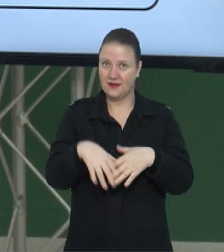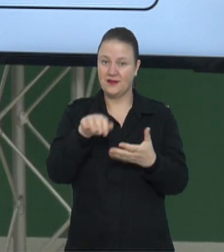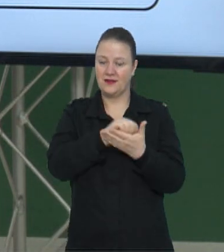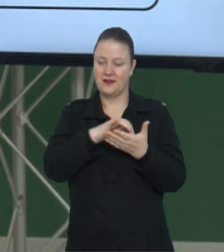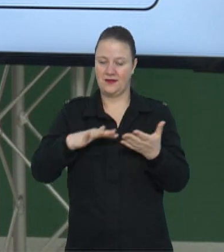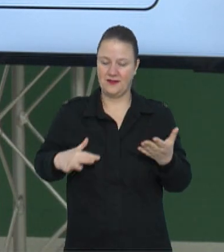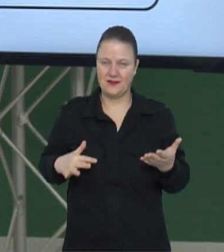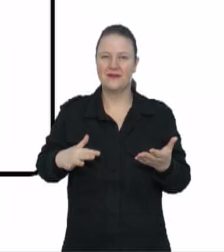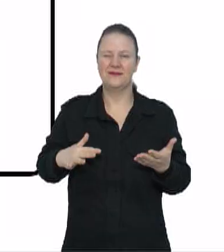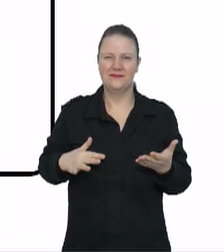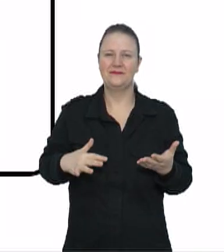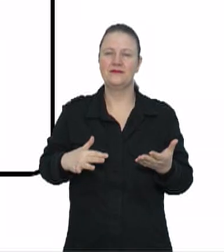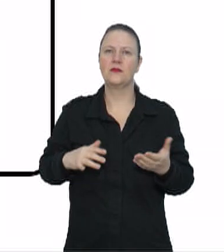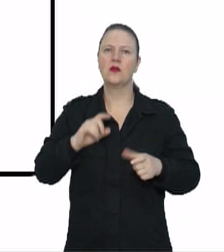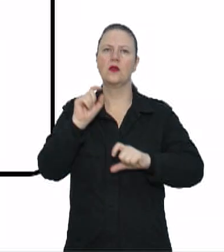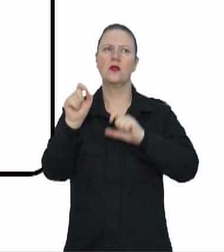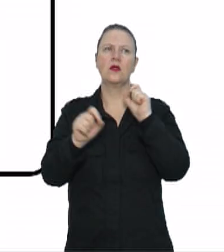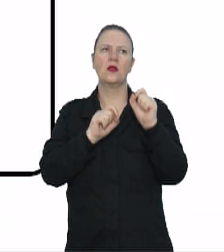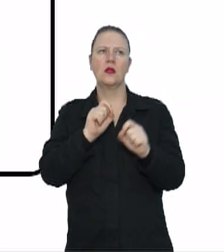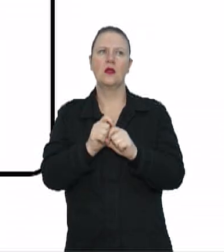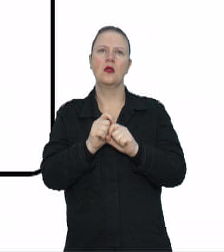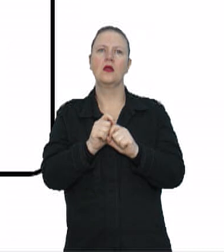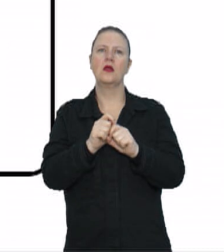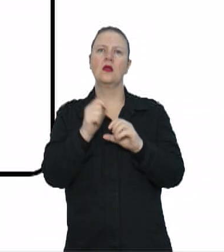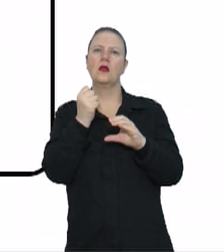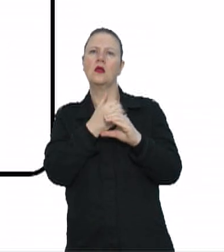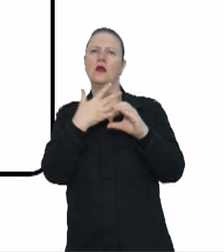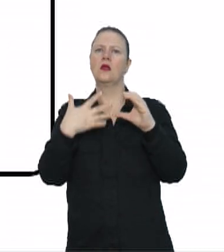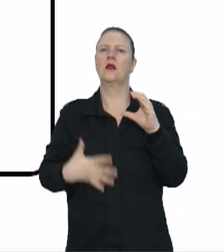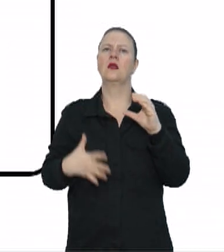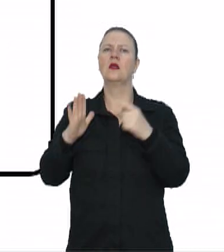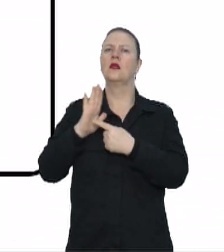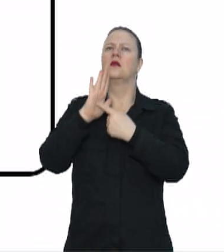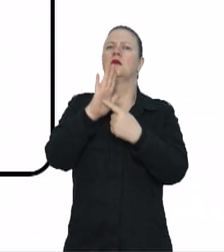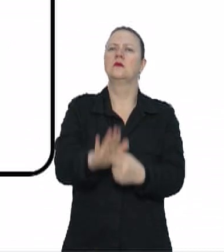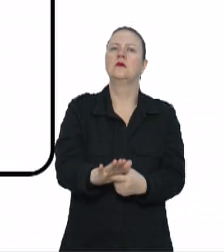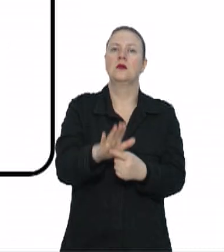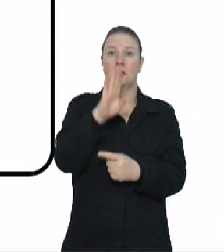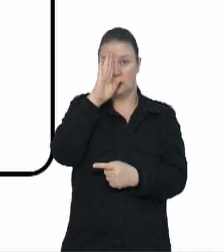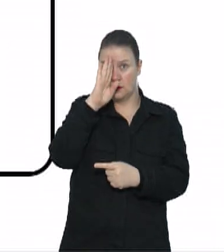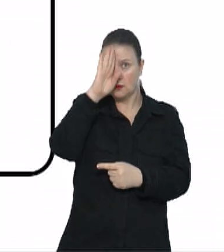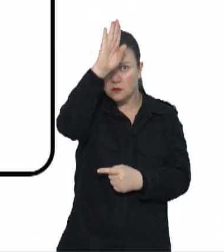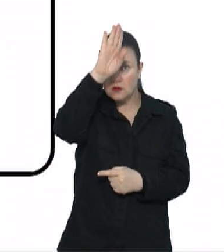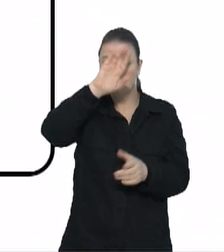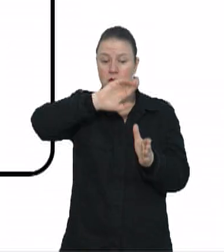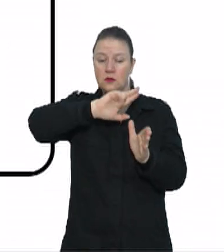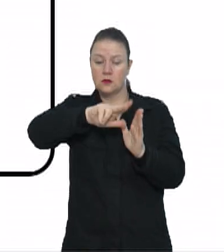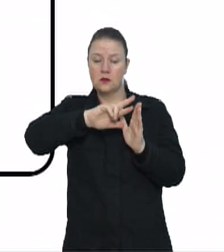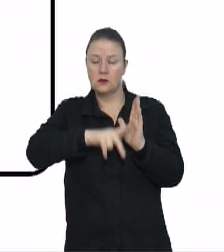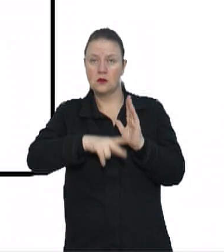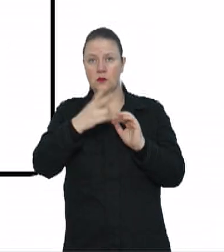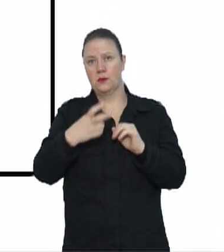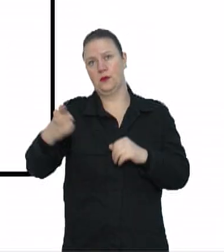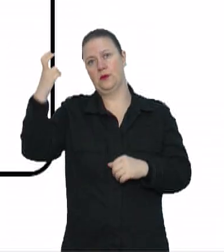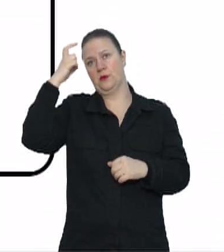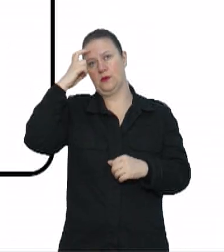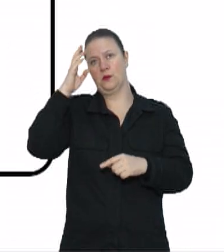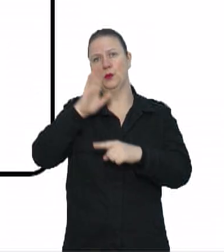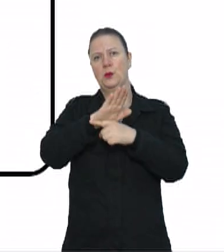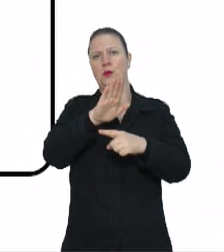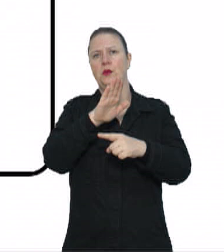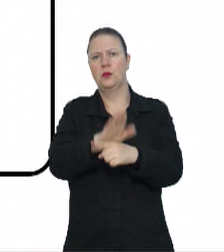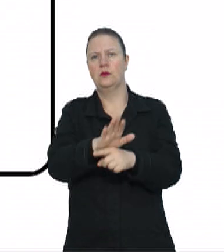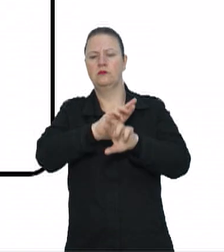atividade ali, então. Quais dos aspectos abaixo representam as principais diferenças entre culturas que contribuíram